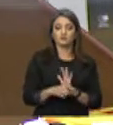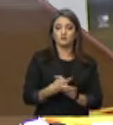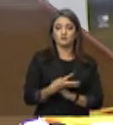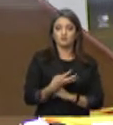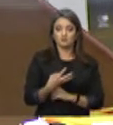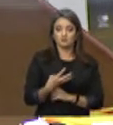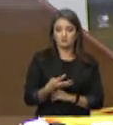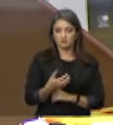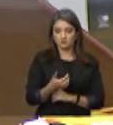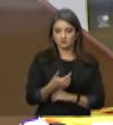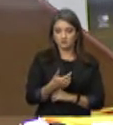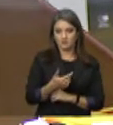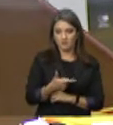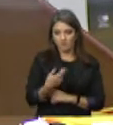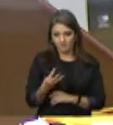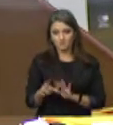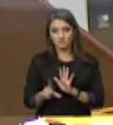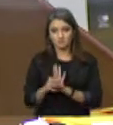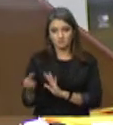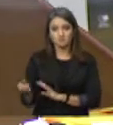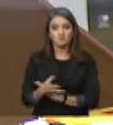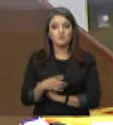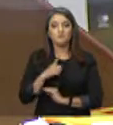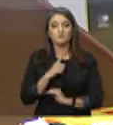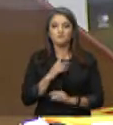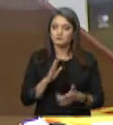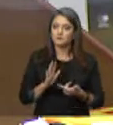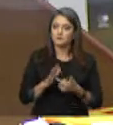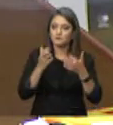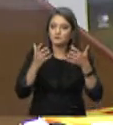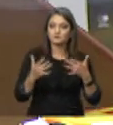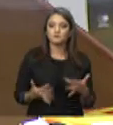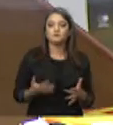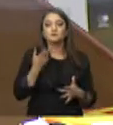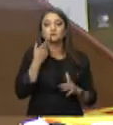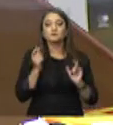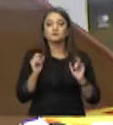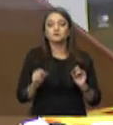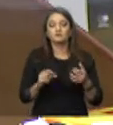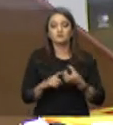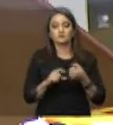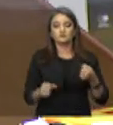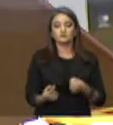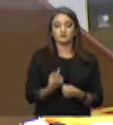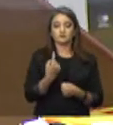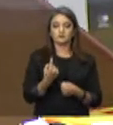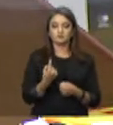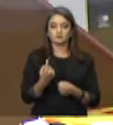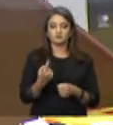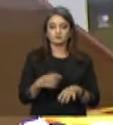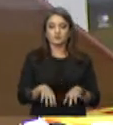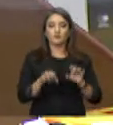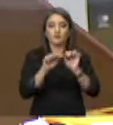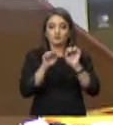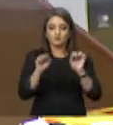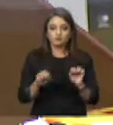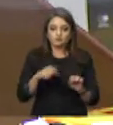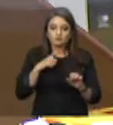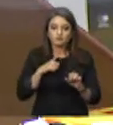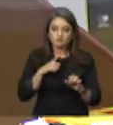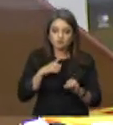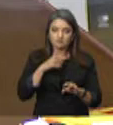redação dada pela lei 14230 ela oxidativo A esse respeito diz o referido dispositivo artigo 1º o sistema de